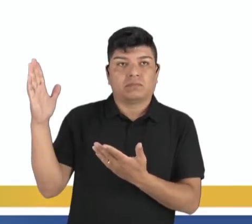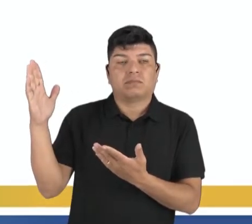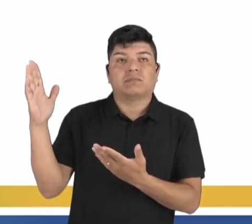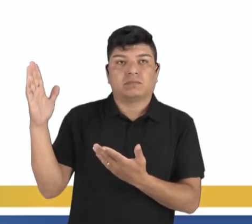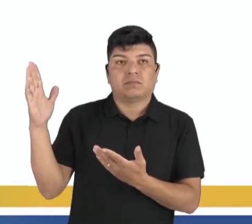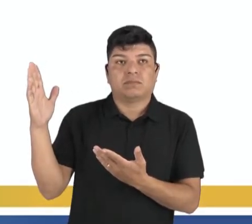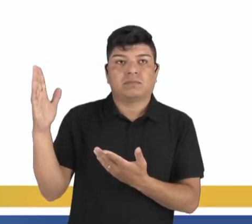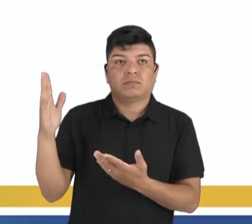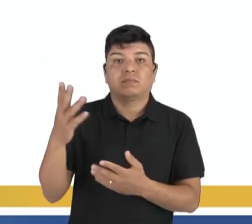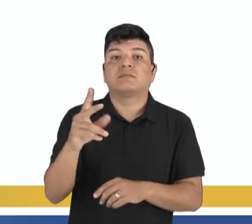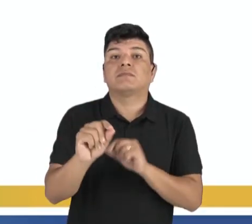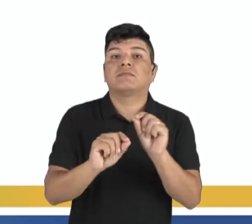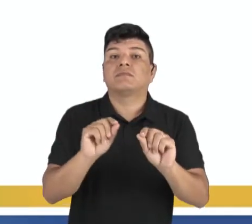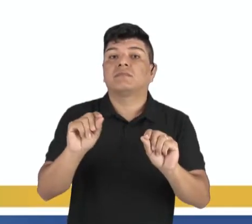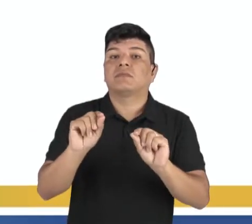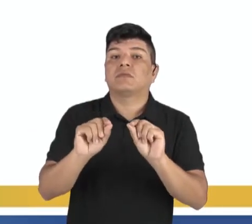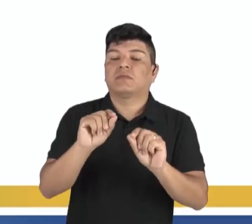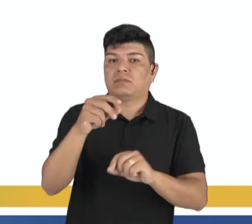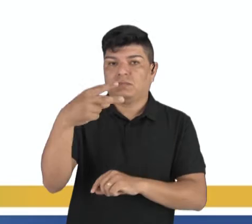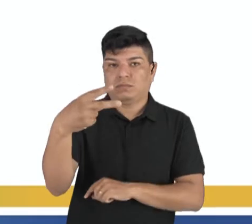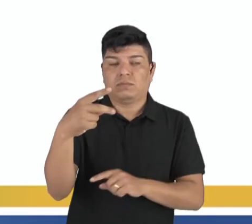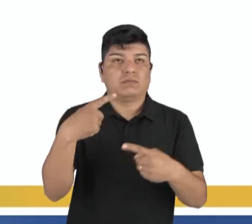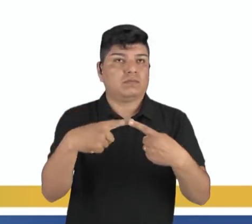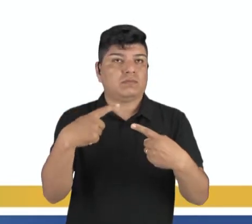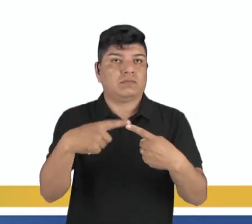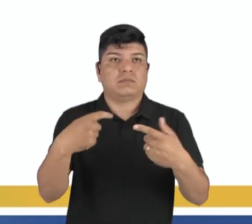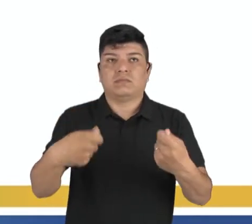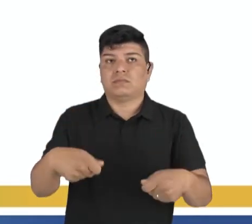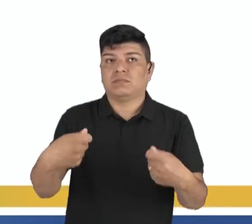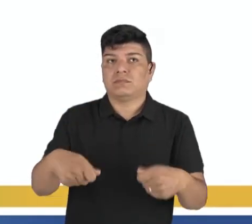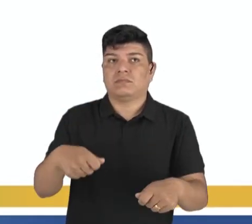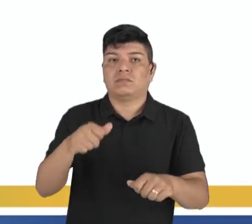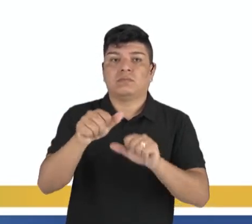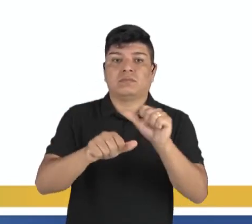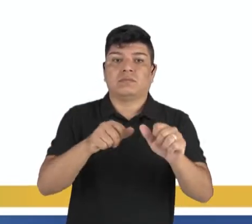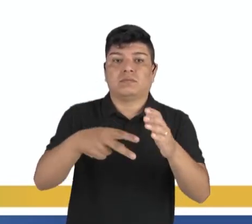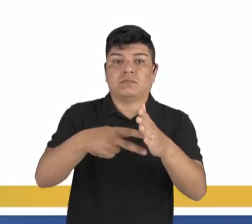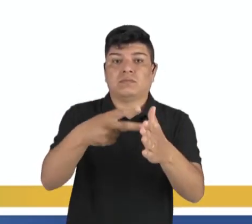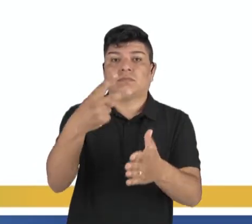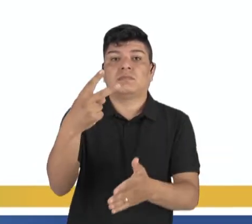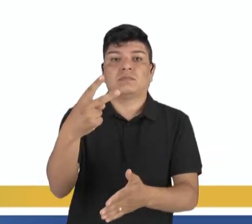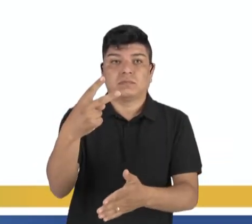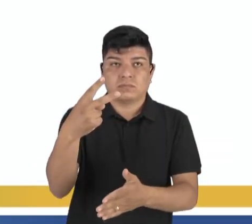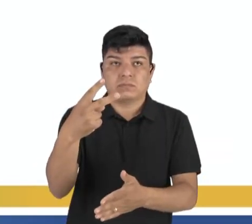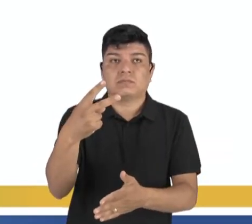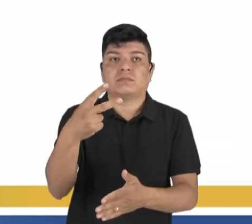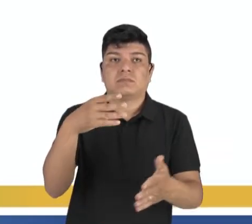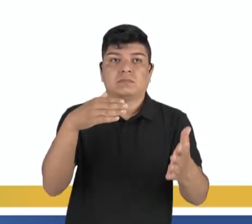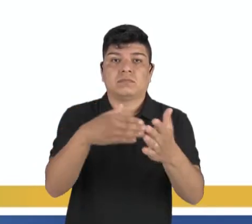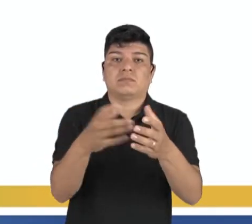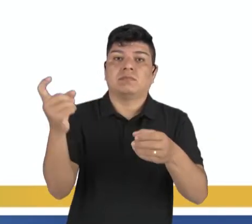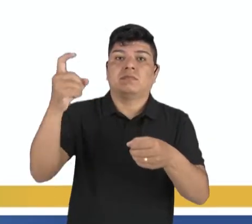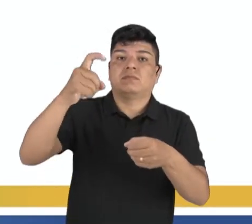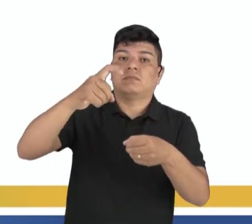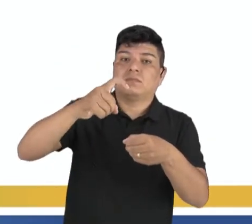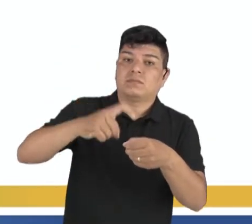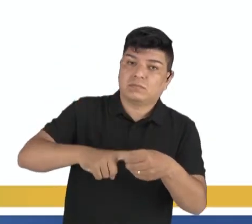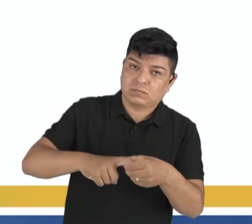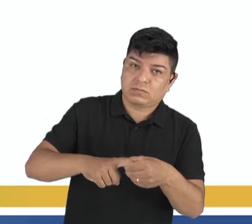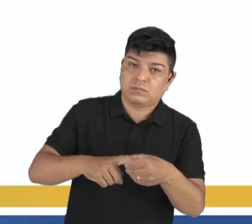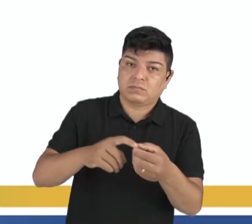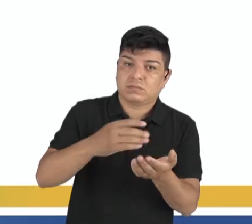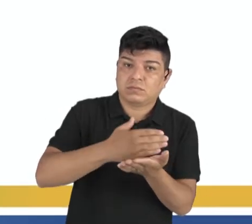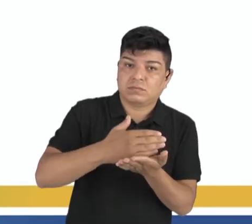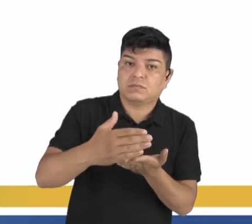simetria rotacional de ordem 2 por quê Porque ela precisou rodar duas vezes até voltar